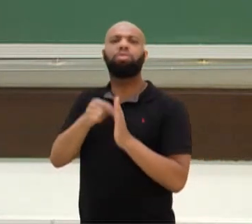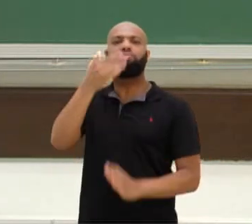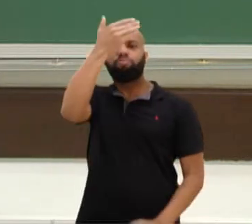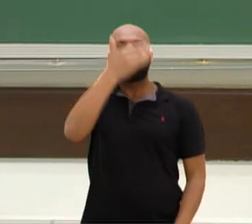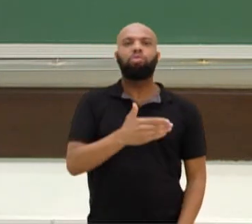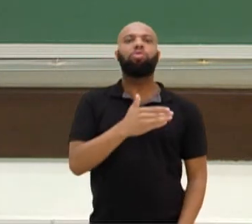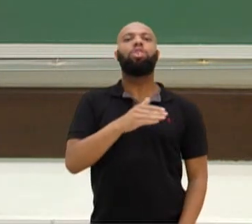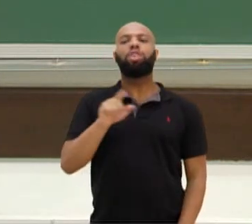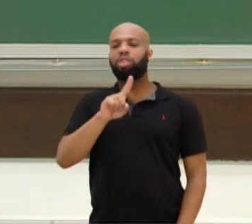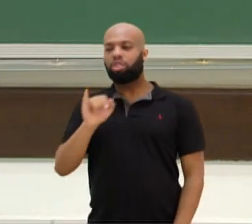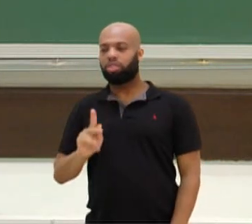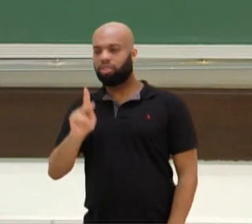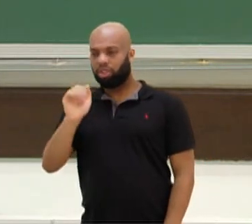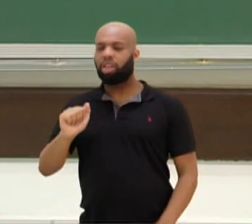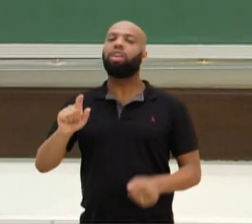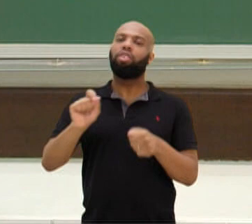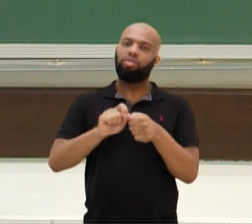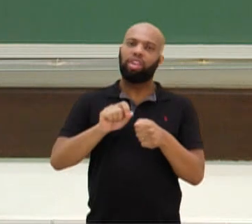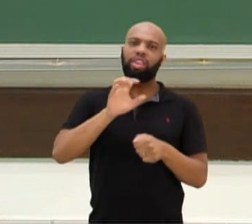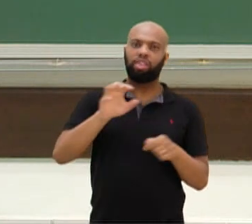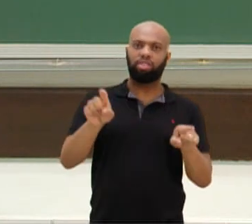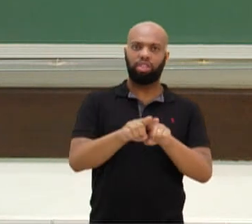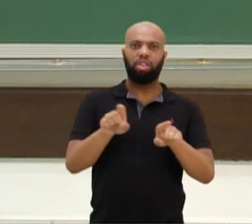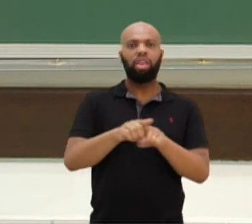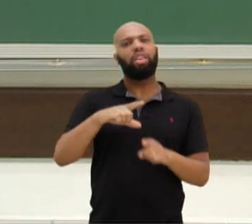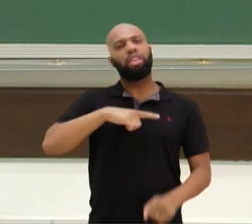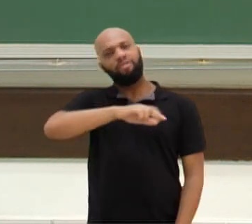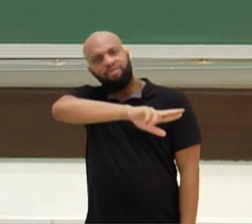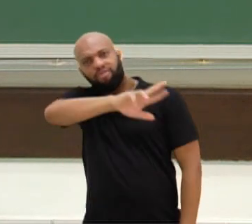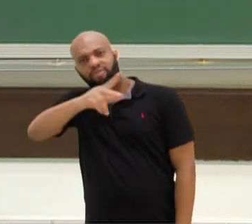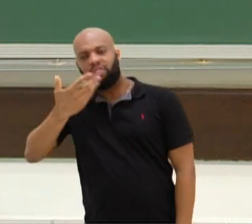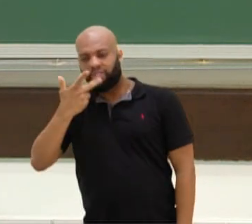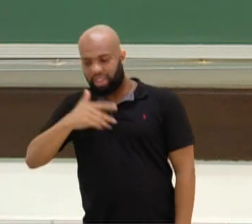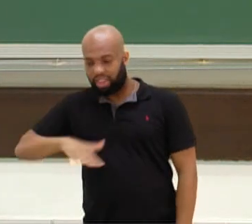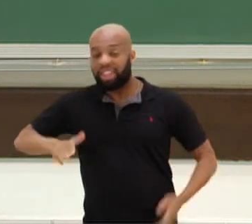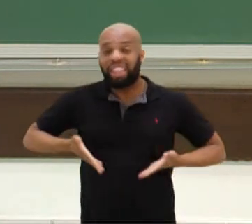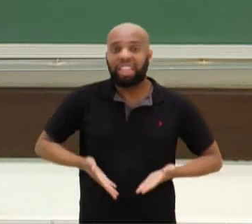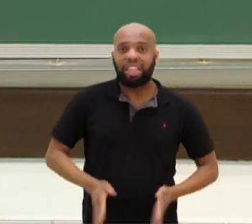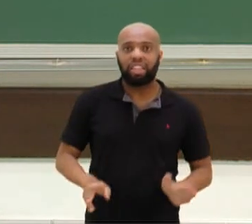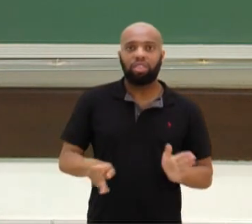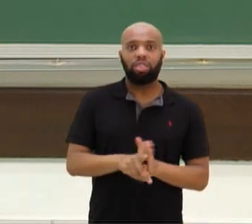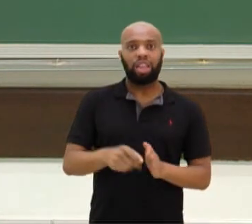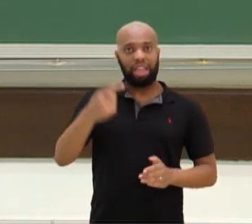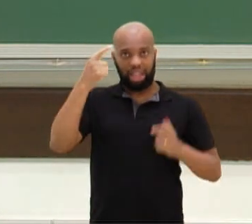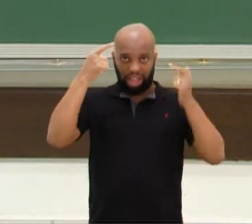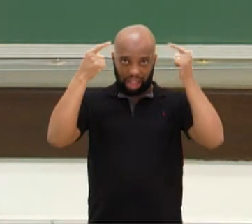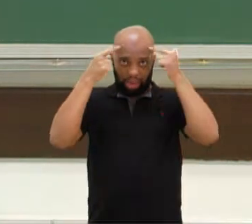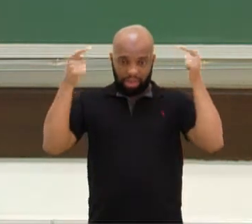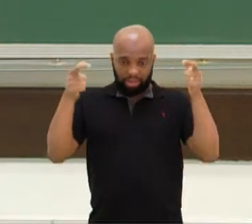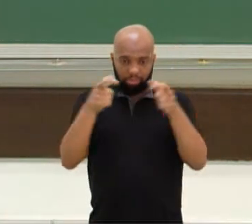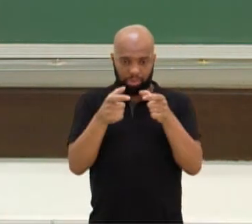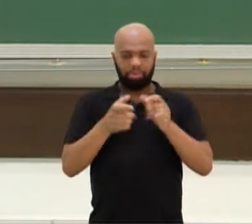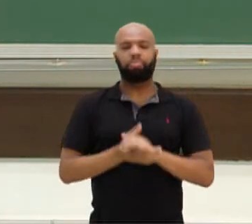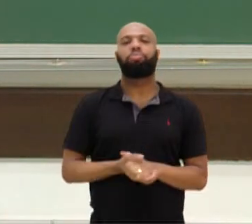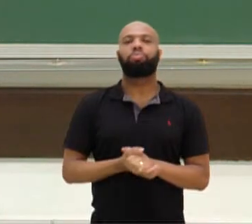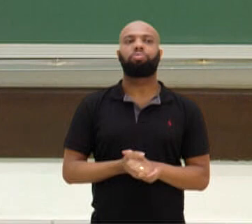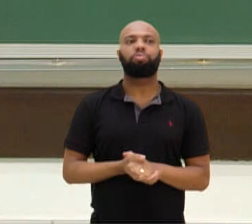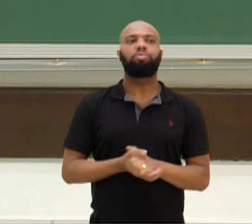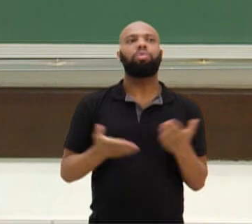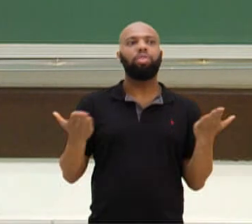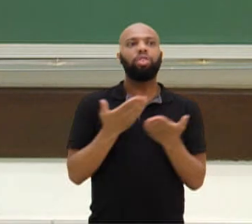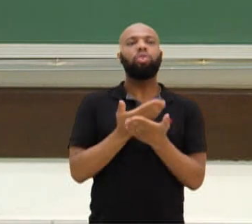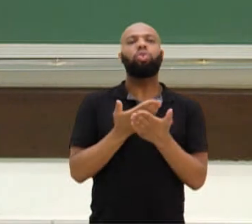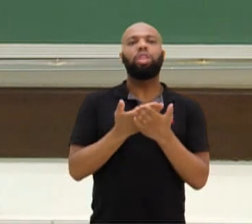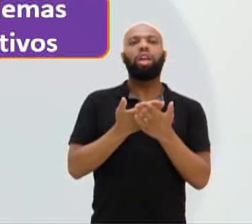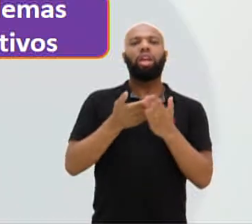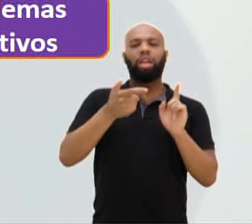acabou, né, desencadeando essas várias crianças aí com microcefalia da região. Tá, vamos lá falar então da síndrome